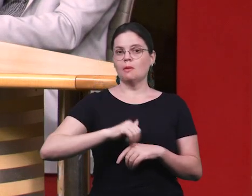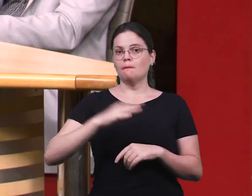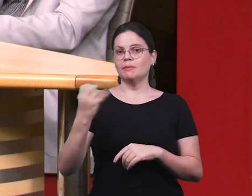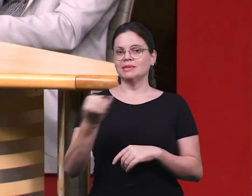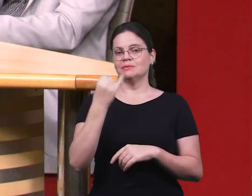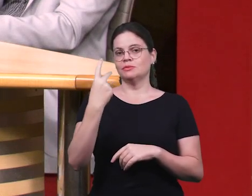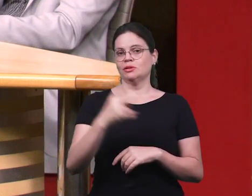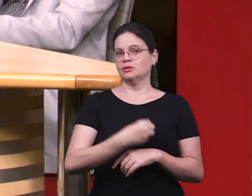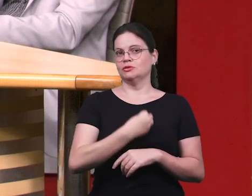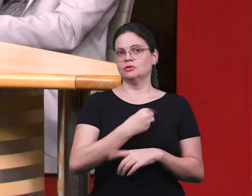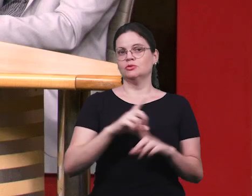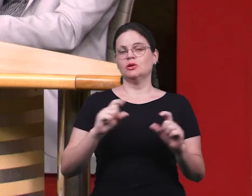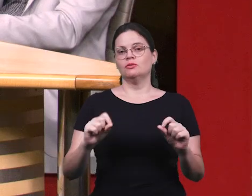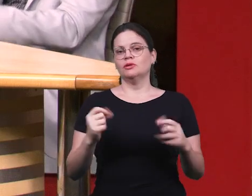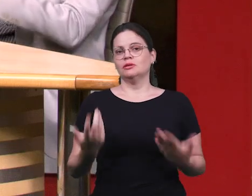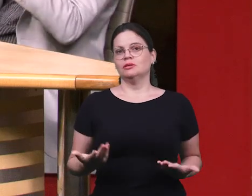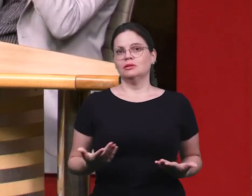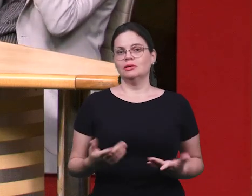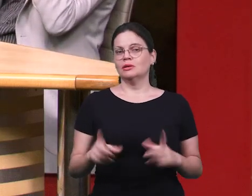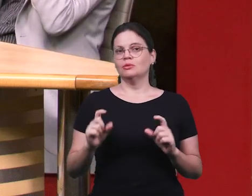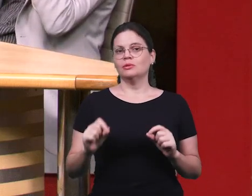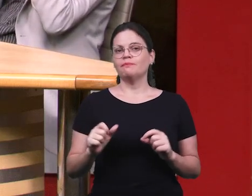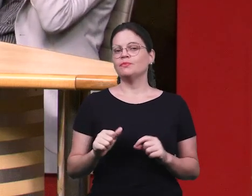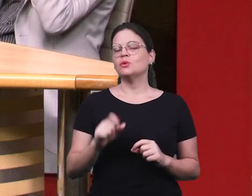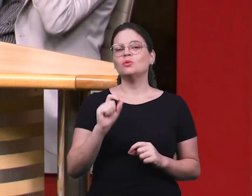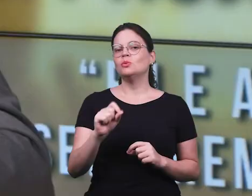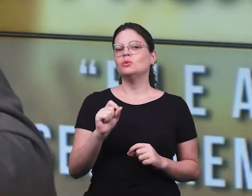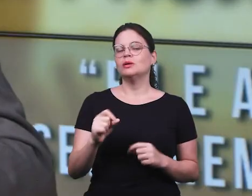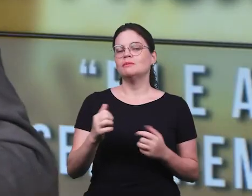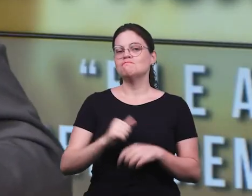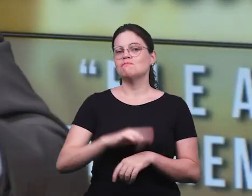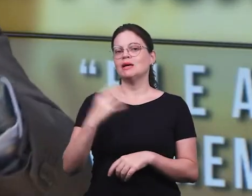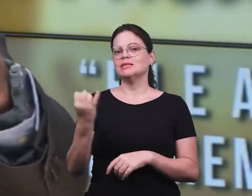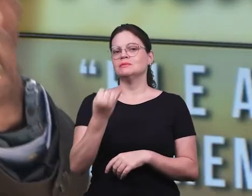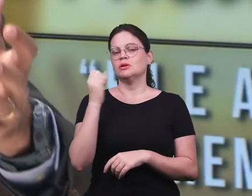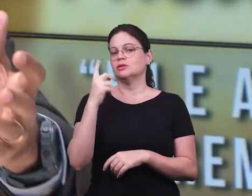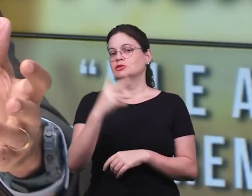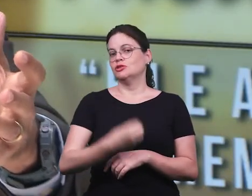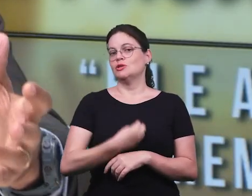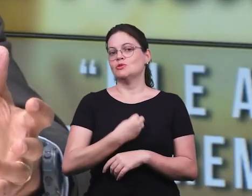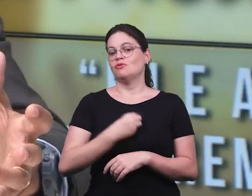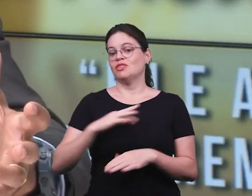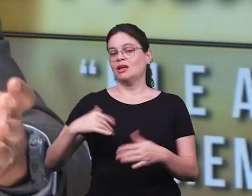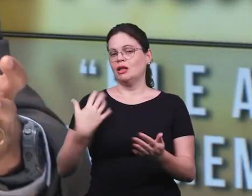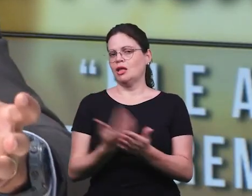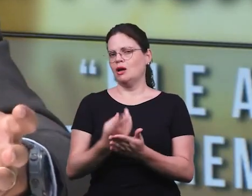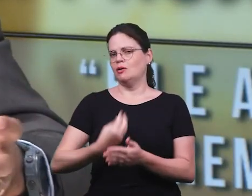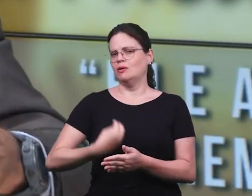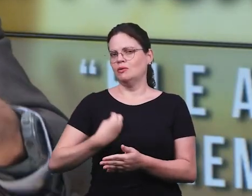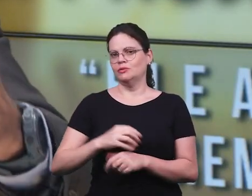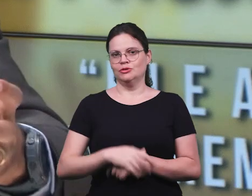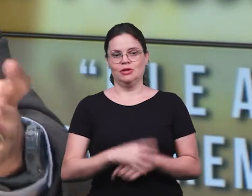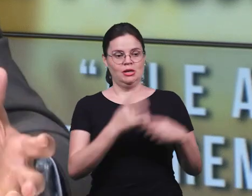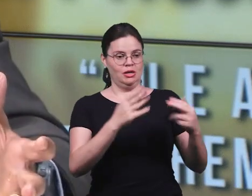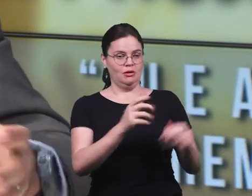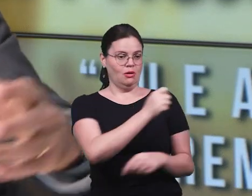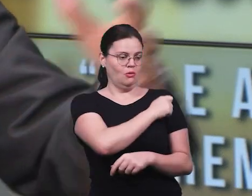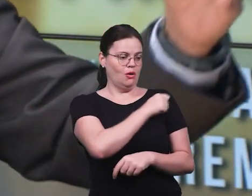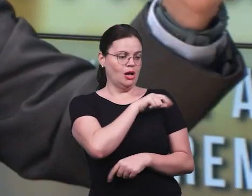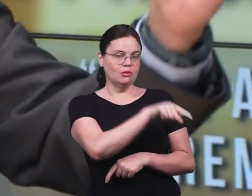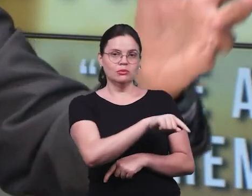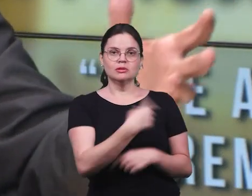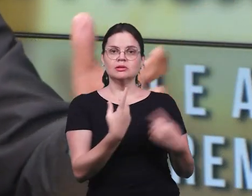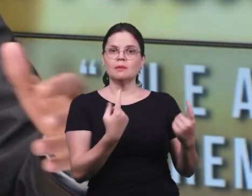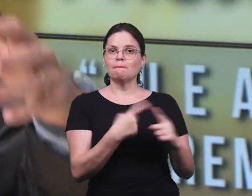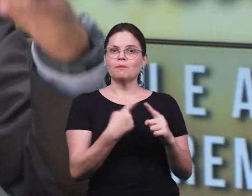importante da sua vida. Que te trouxe até aqui. O que te trouxe até aqui? O que trouxe os alunos dos profetas até aquele